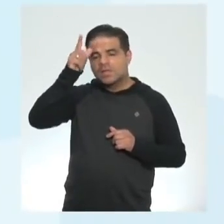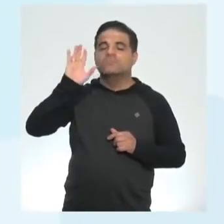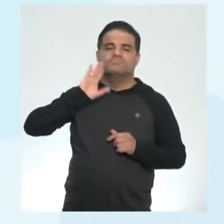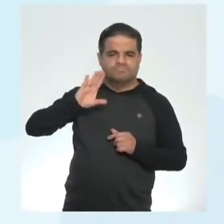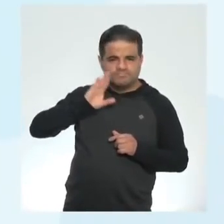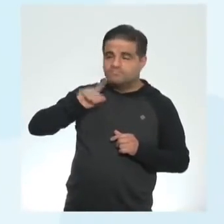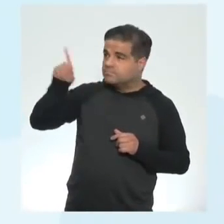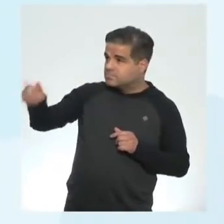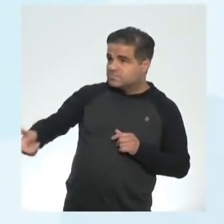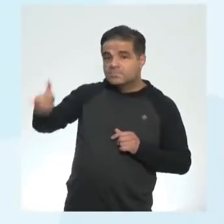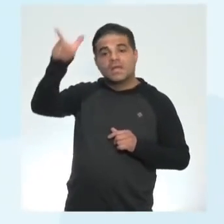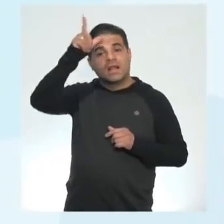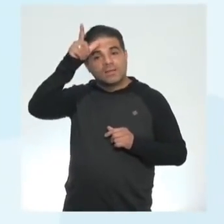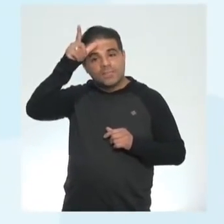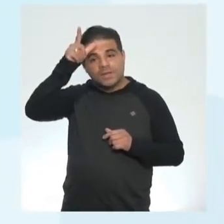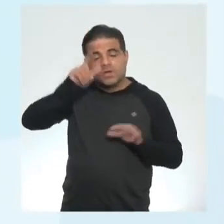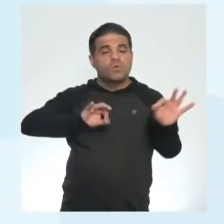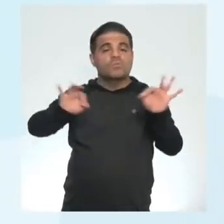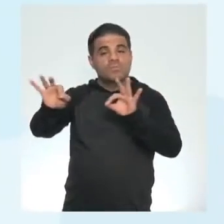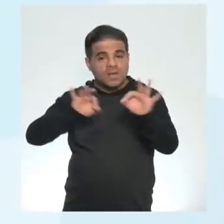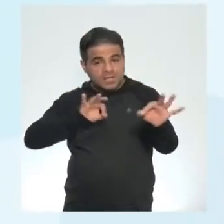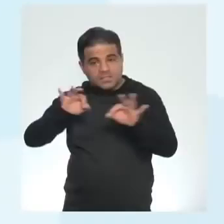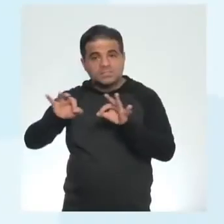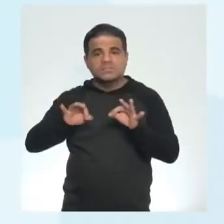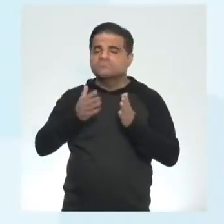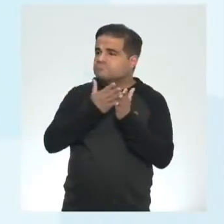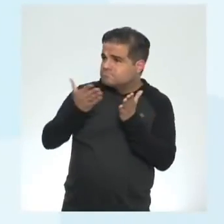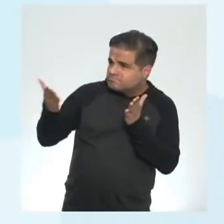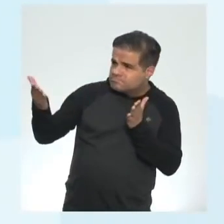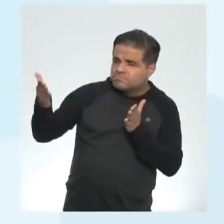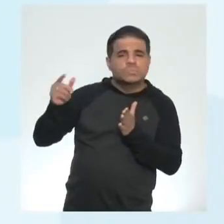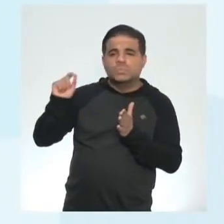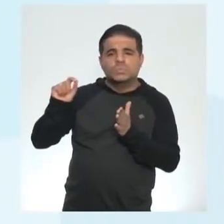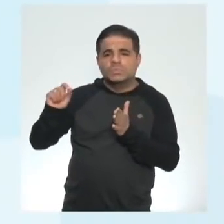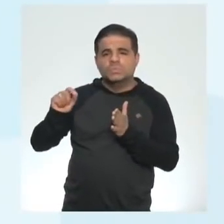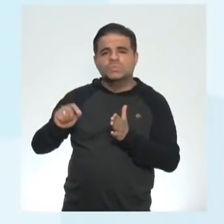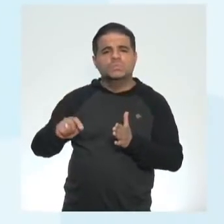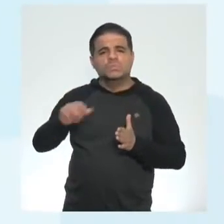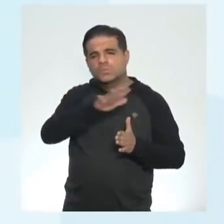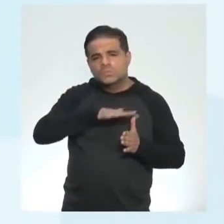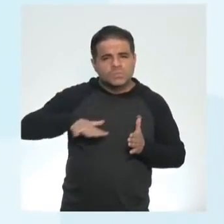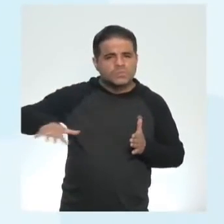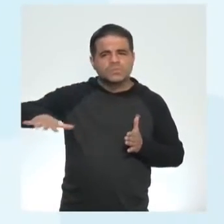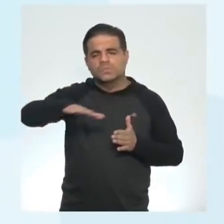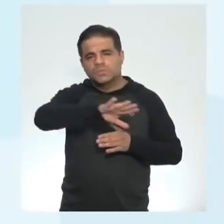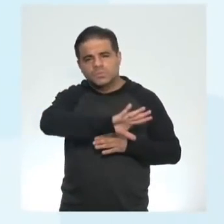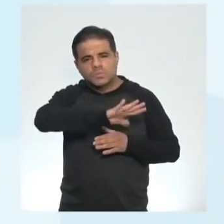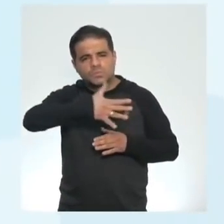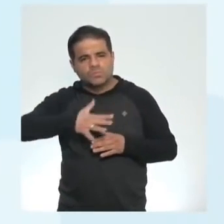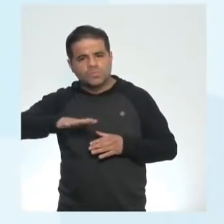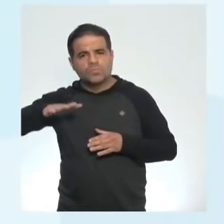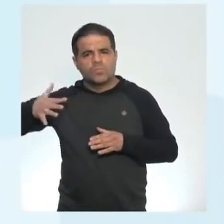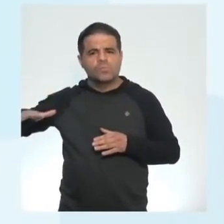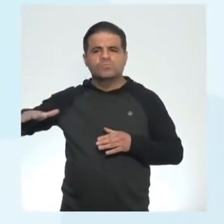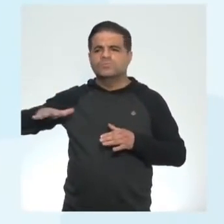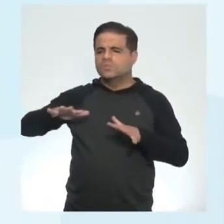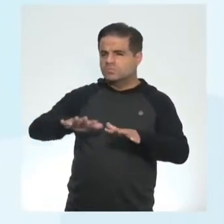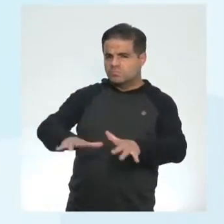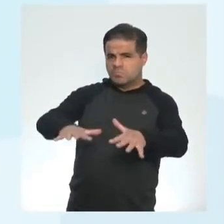legal? Alemanha. O plano Schlieffen consistia numa onda